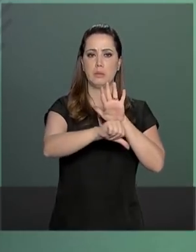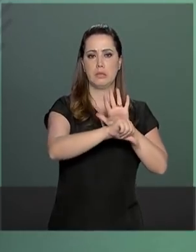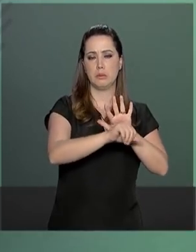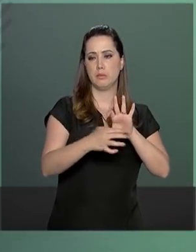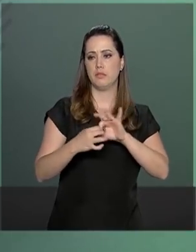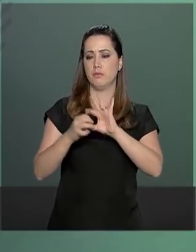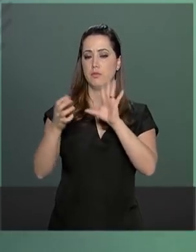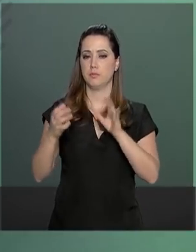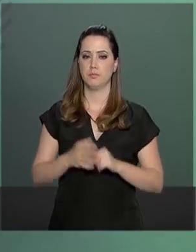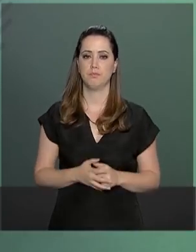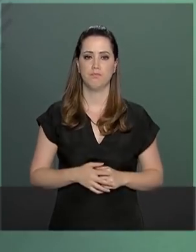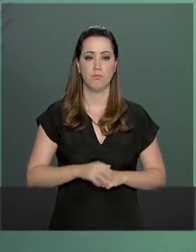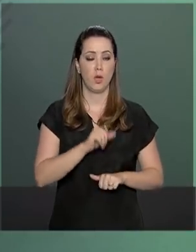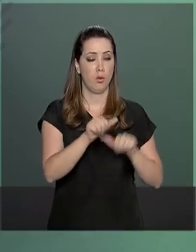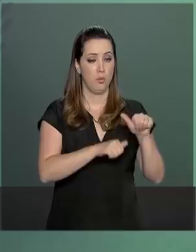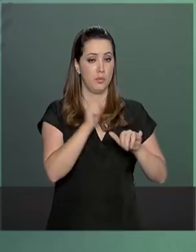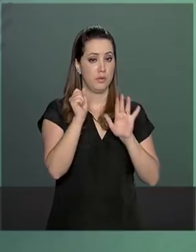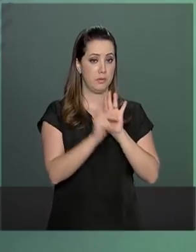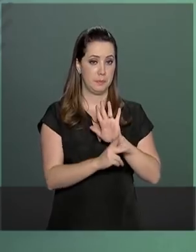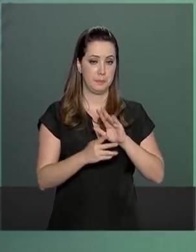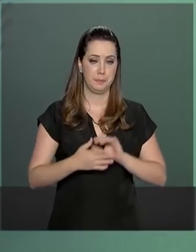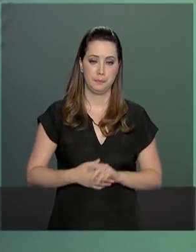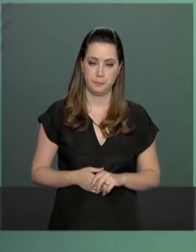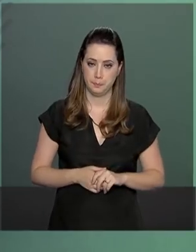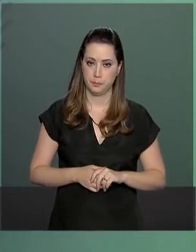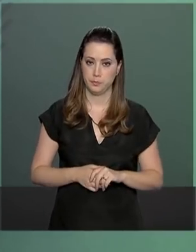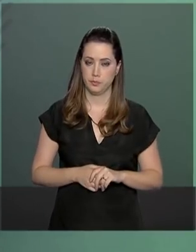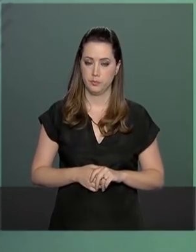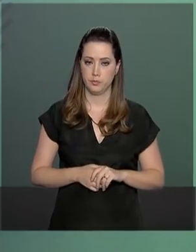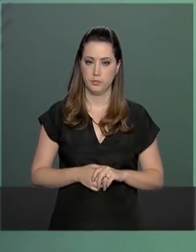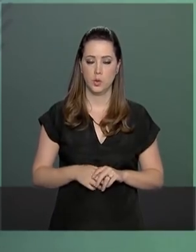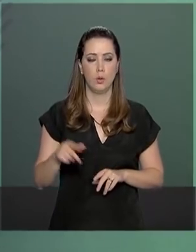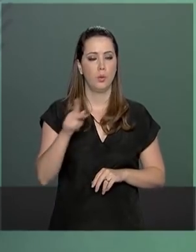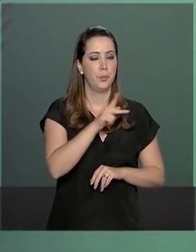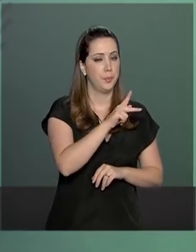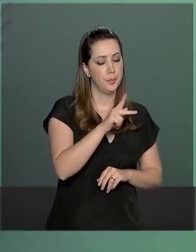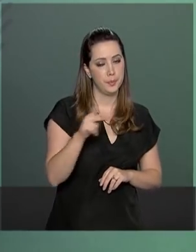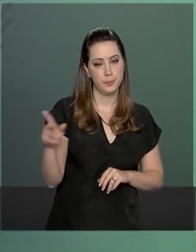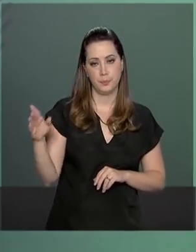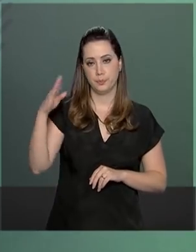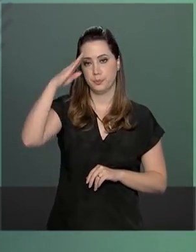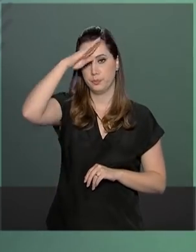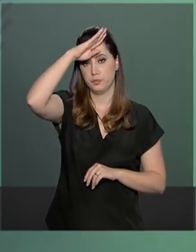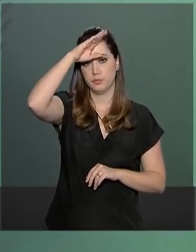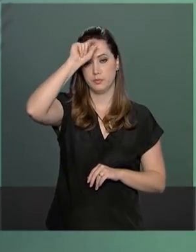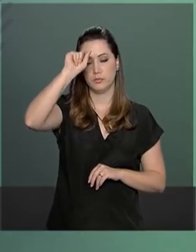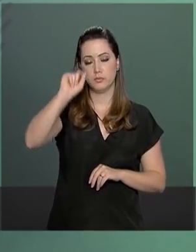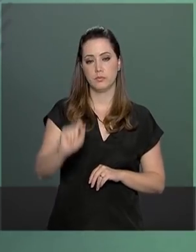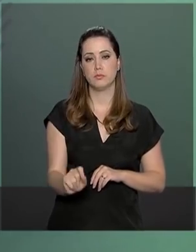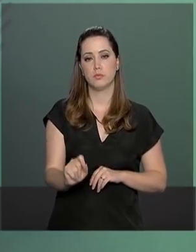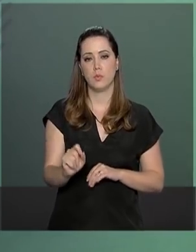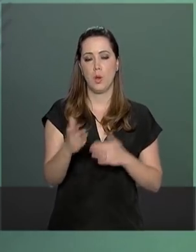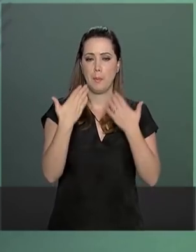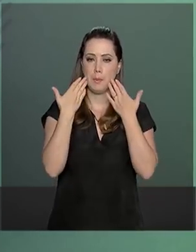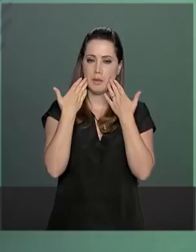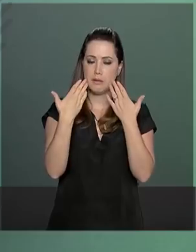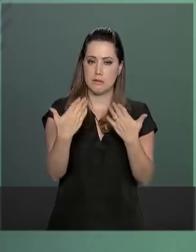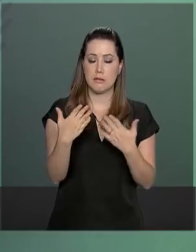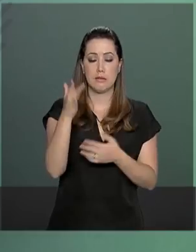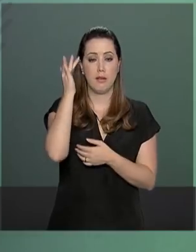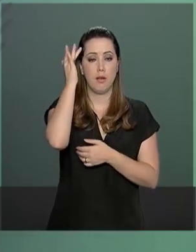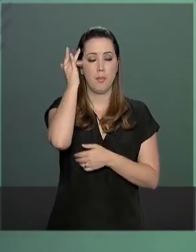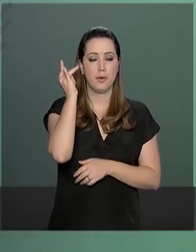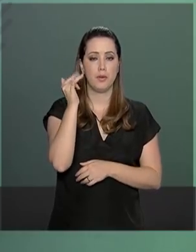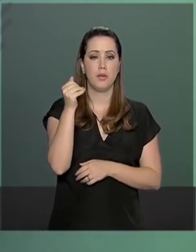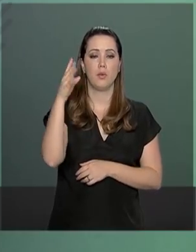reforma da previdência presidente da república jair bolsonaro apresentará amanhã